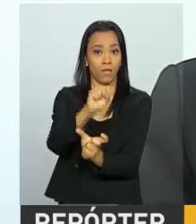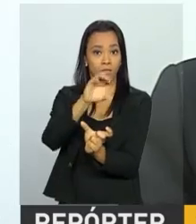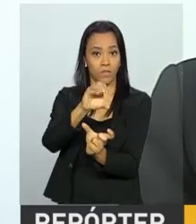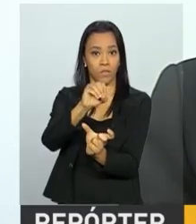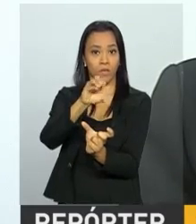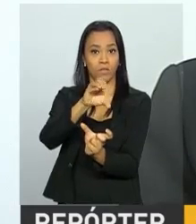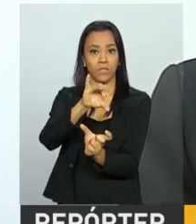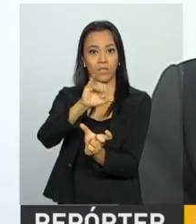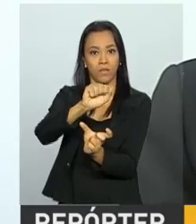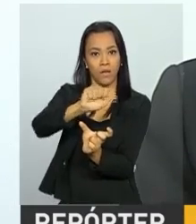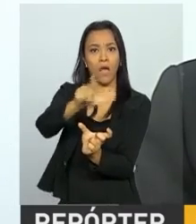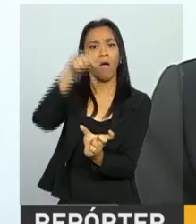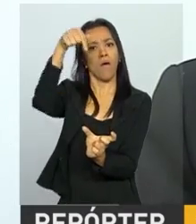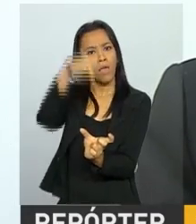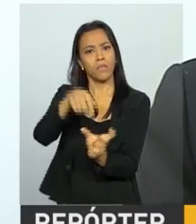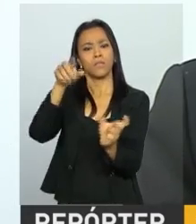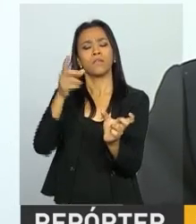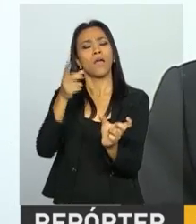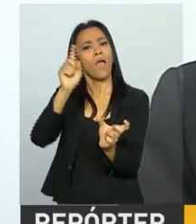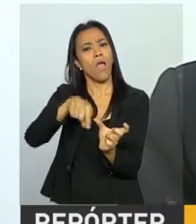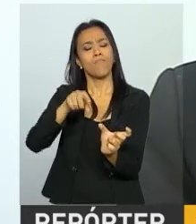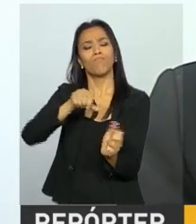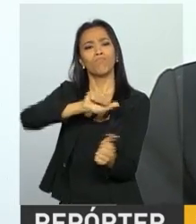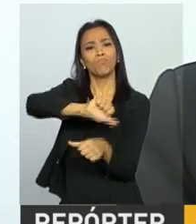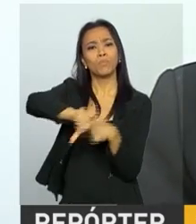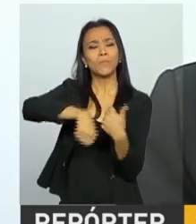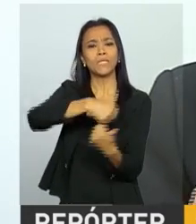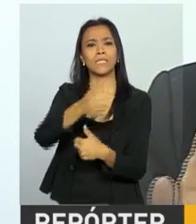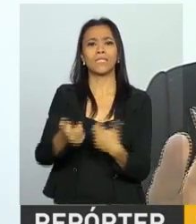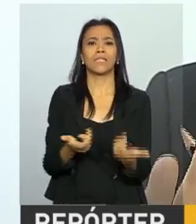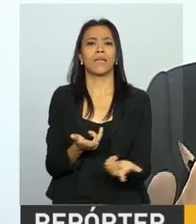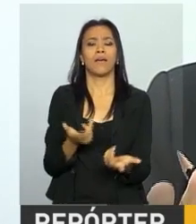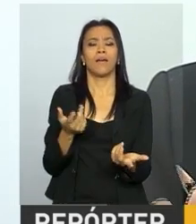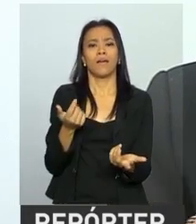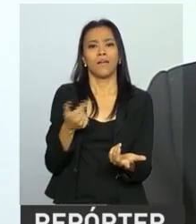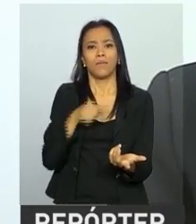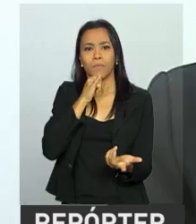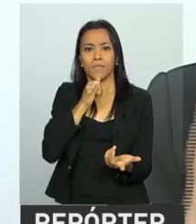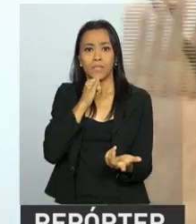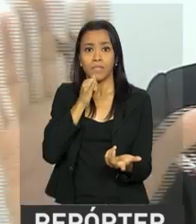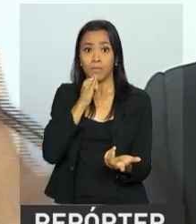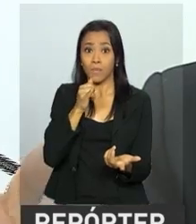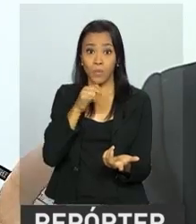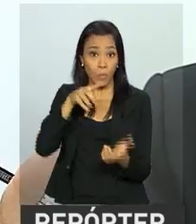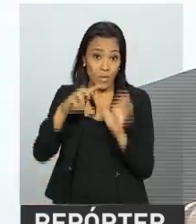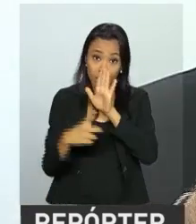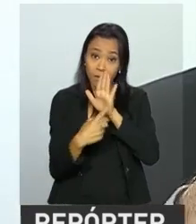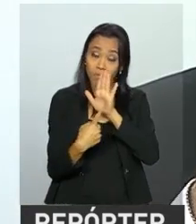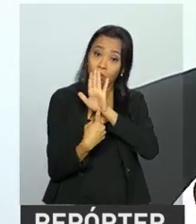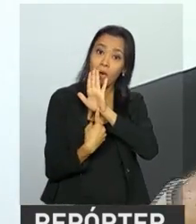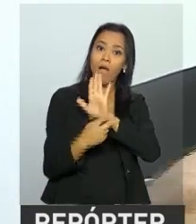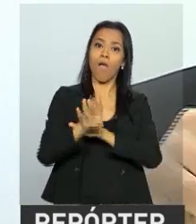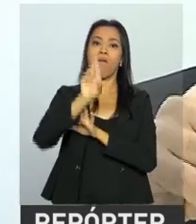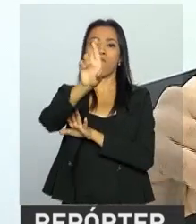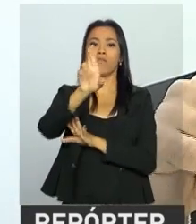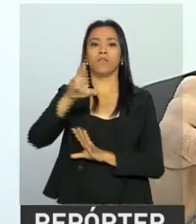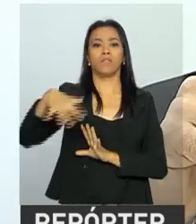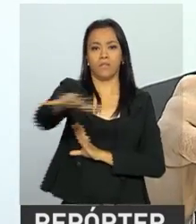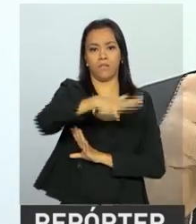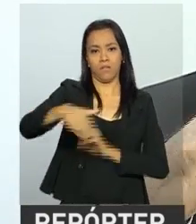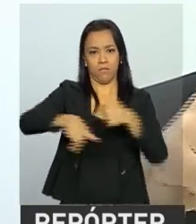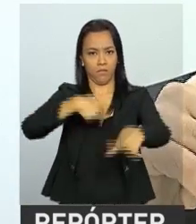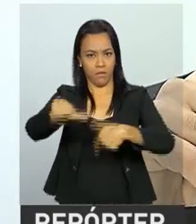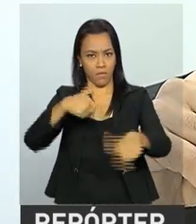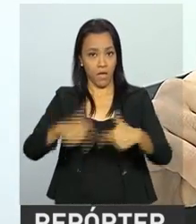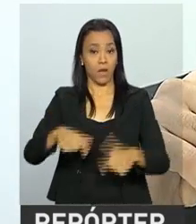que deve mudar toda a forma de prestação de informação do mundo do trabalho. O primeiro módulo do